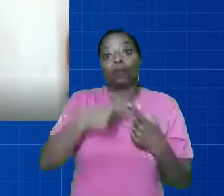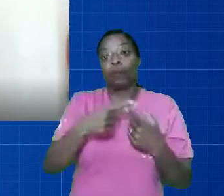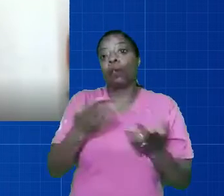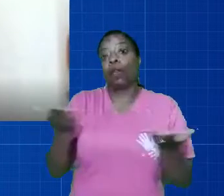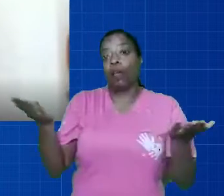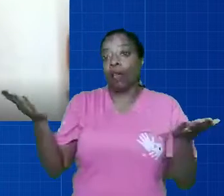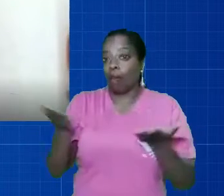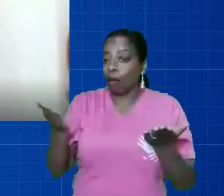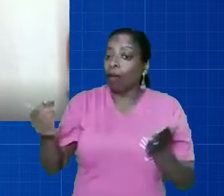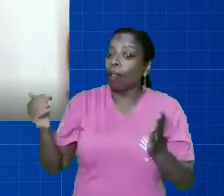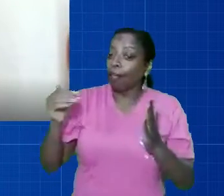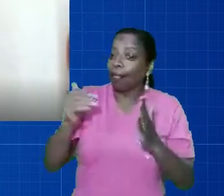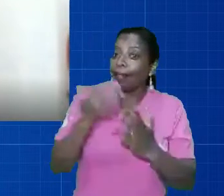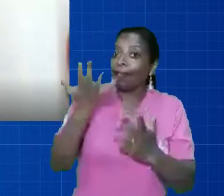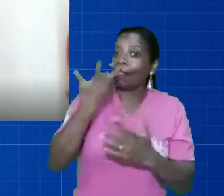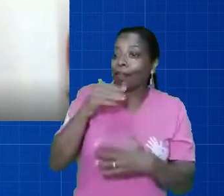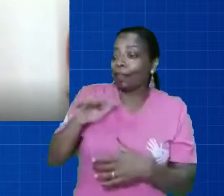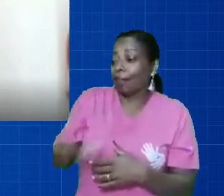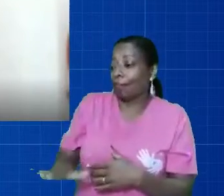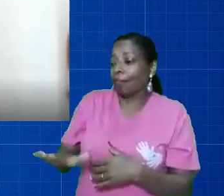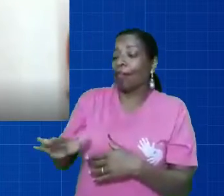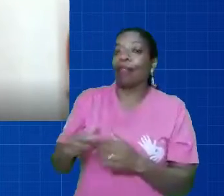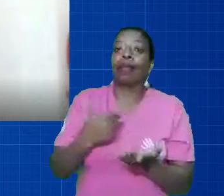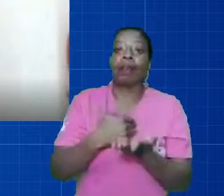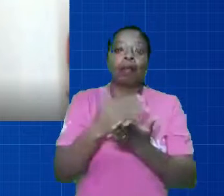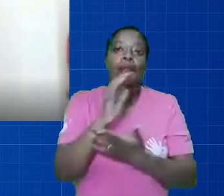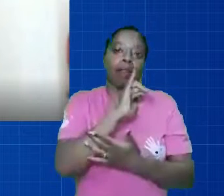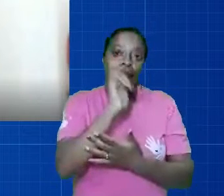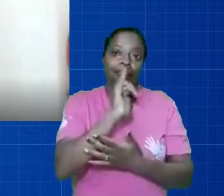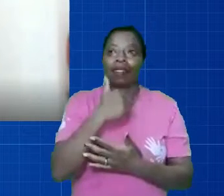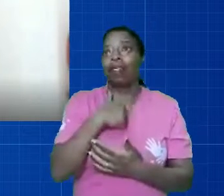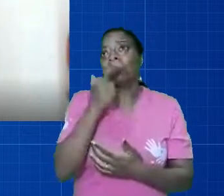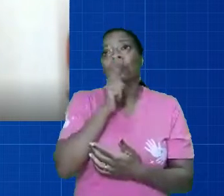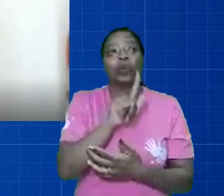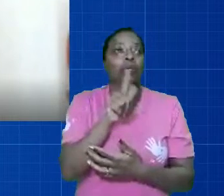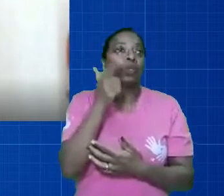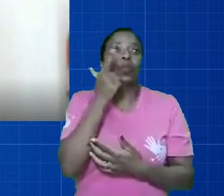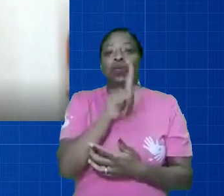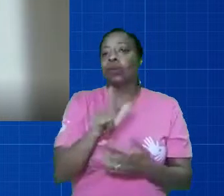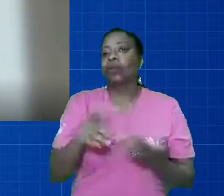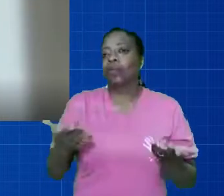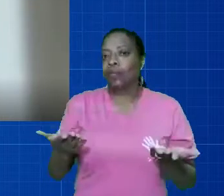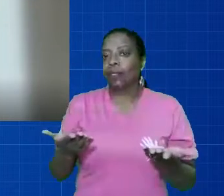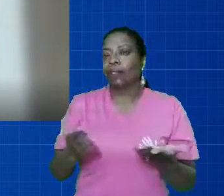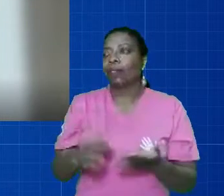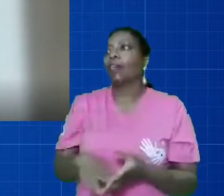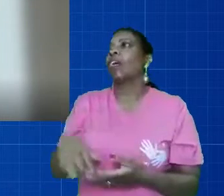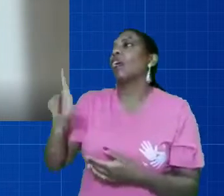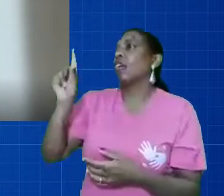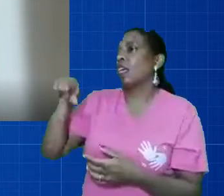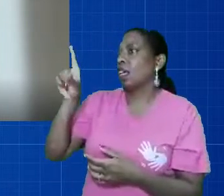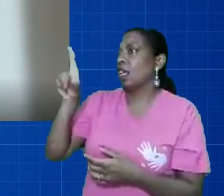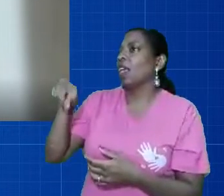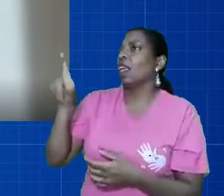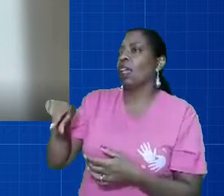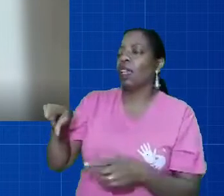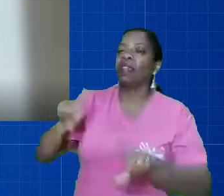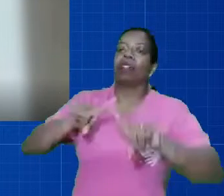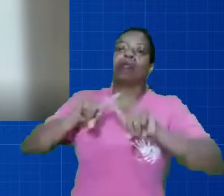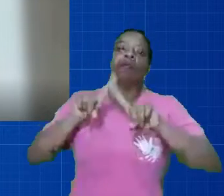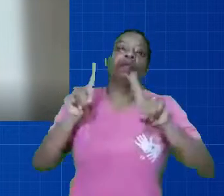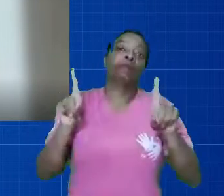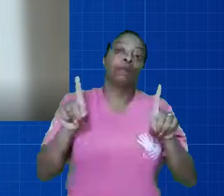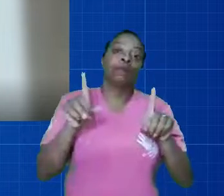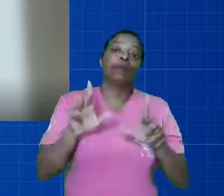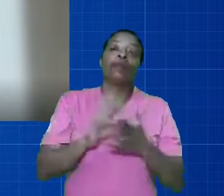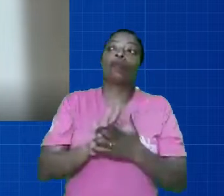cada vez as crianças menores já começam a apresentar um pouco esse comportamento. Isso, mas é por conta, essa